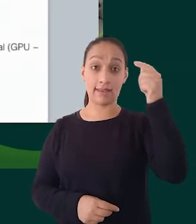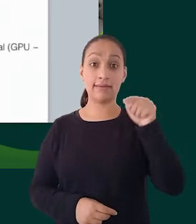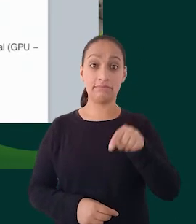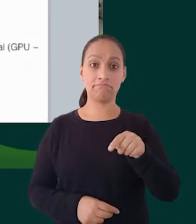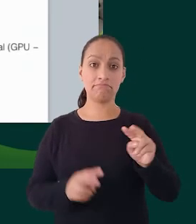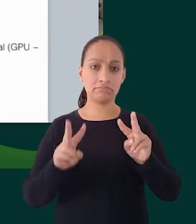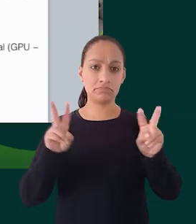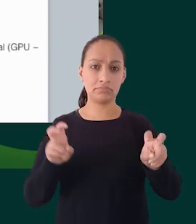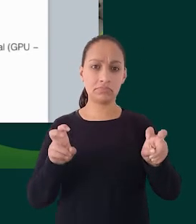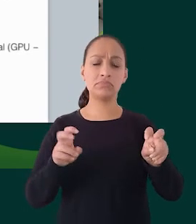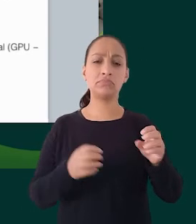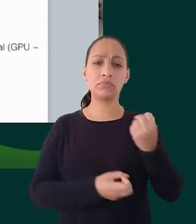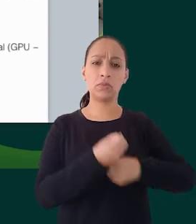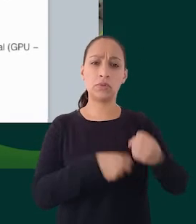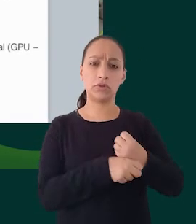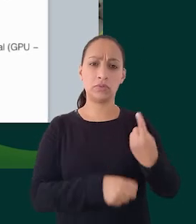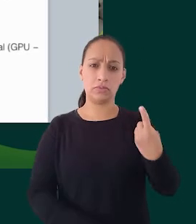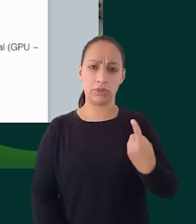em